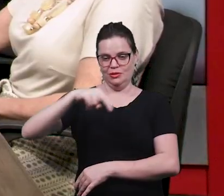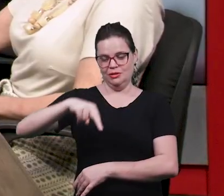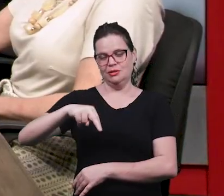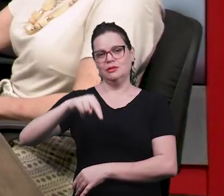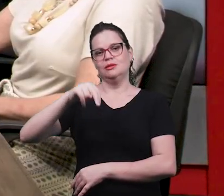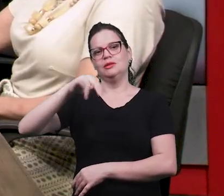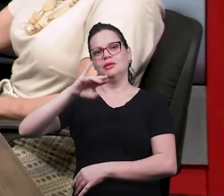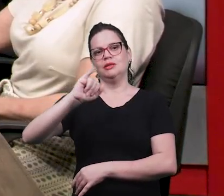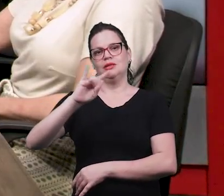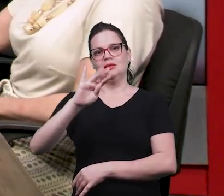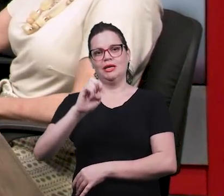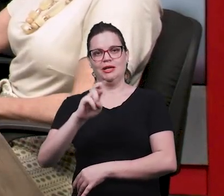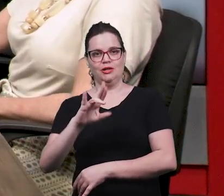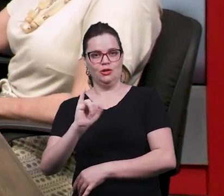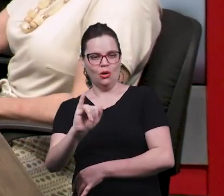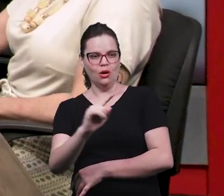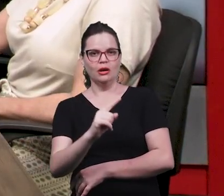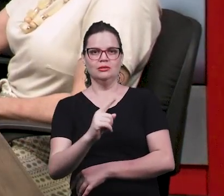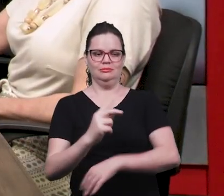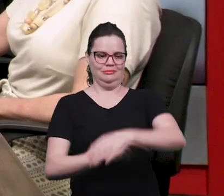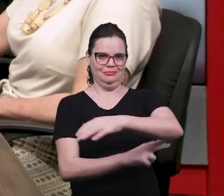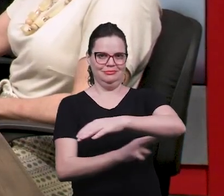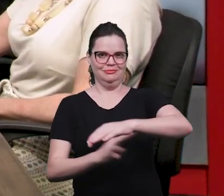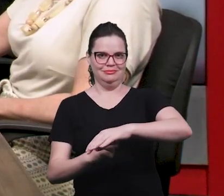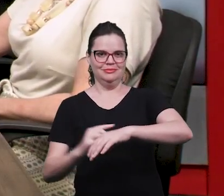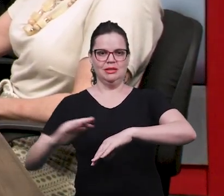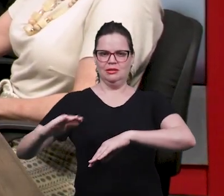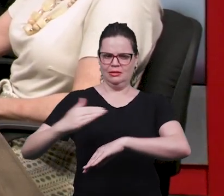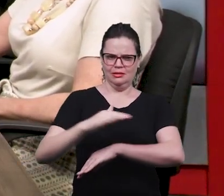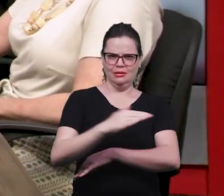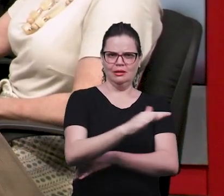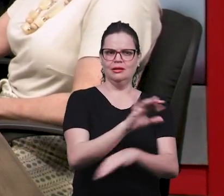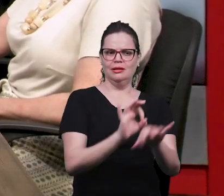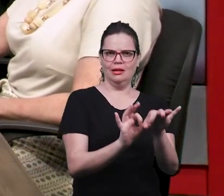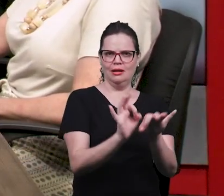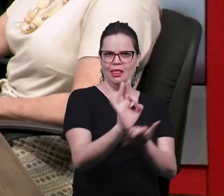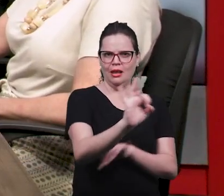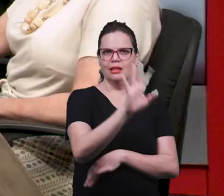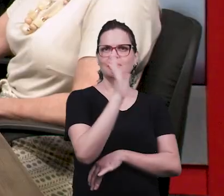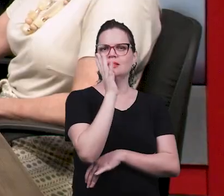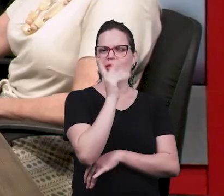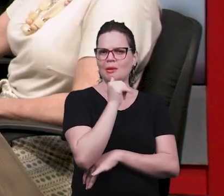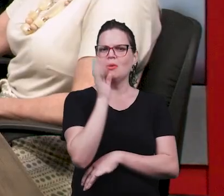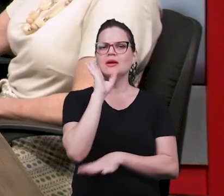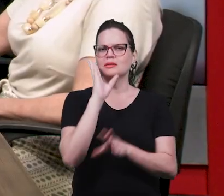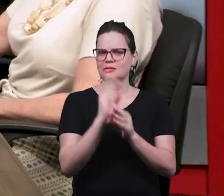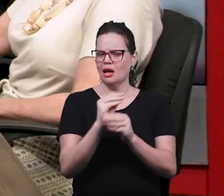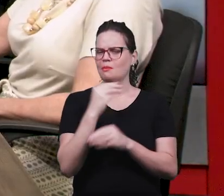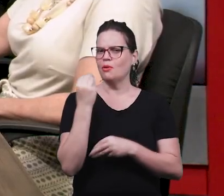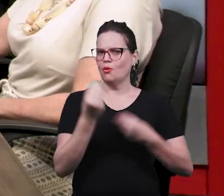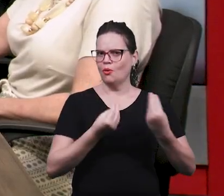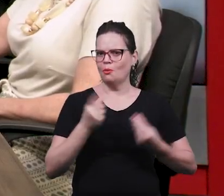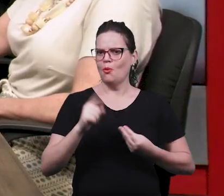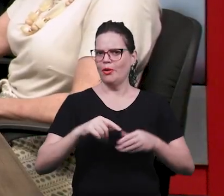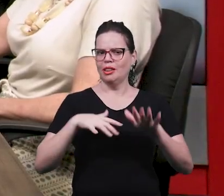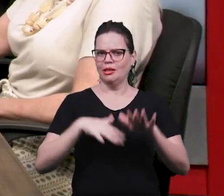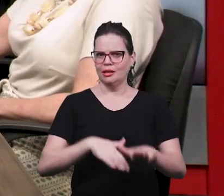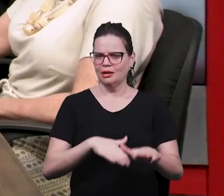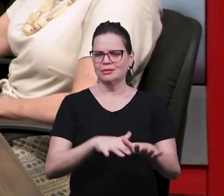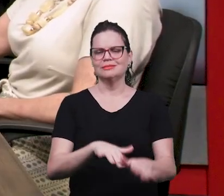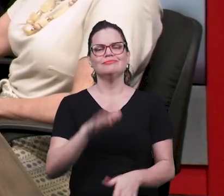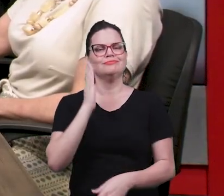Brasil, metade da Avenida Brasil, chegando lá em Bom Sucesso. É chão, né? E eu